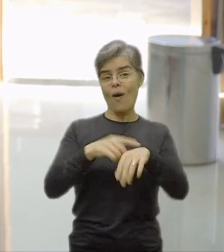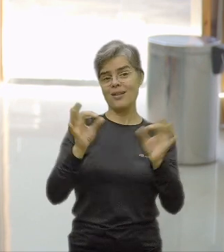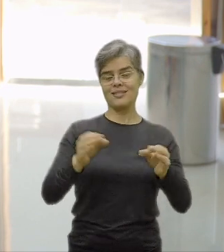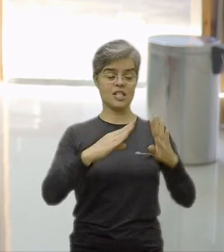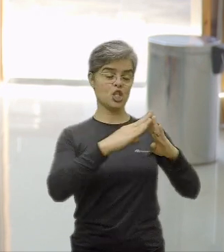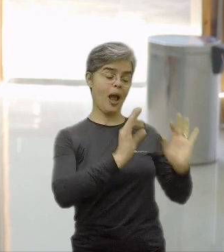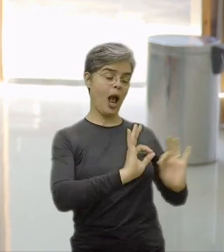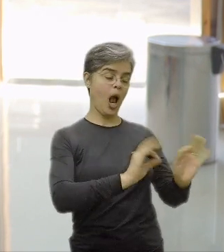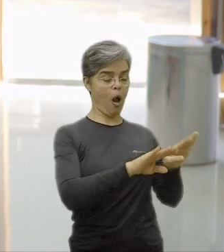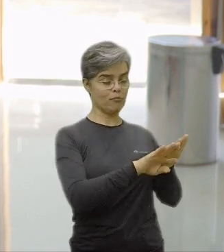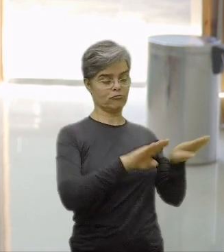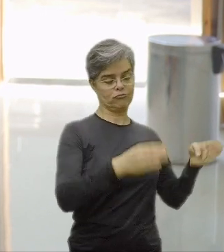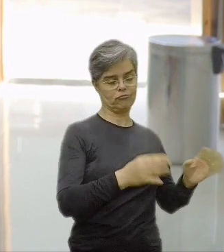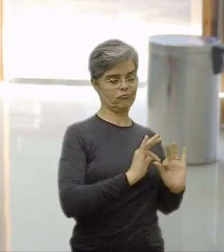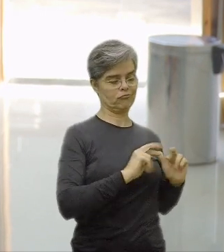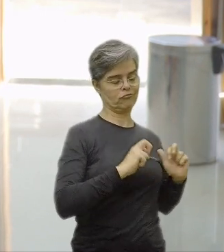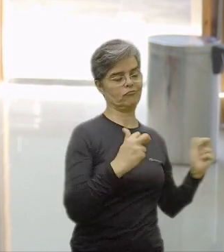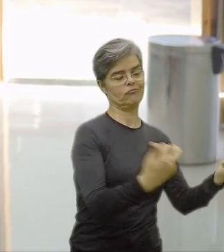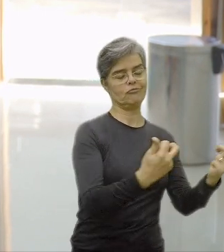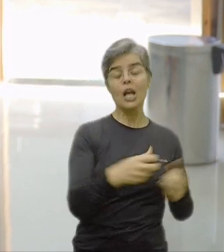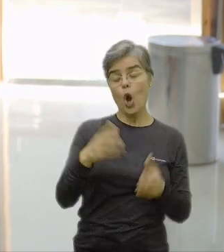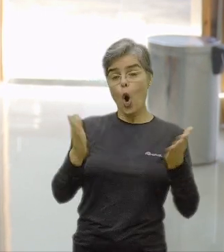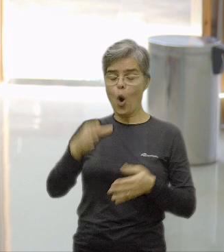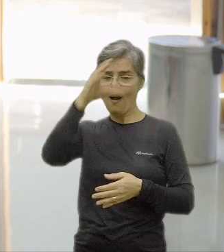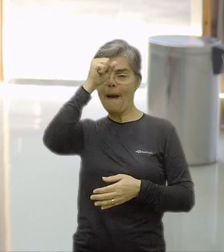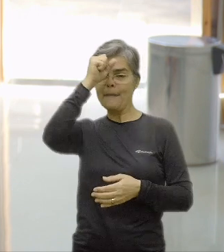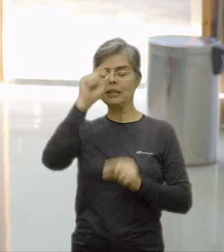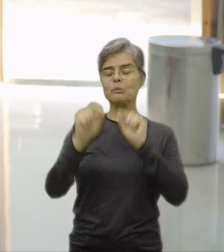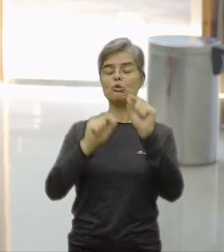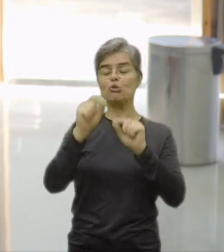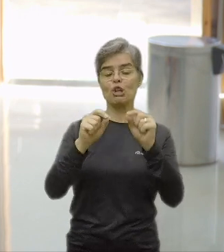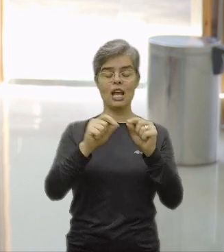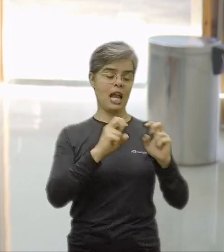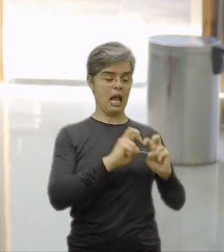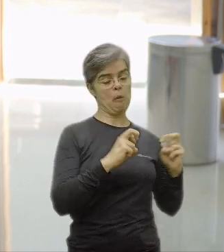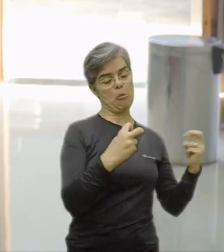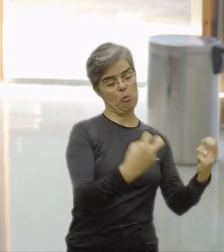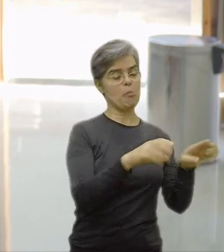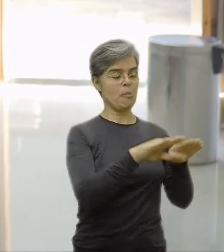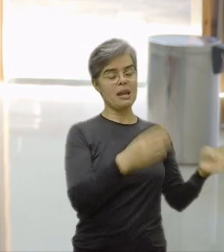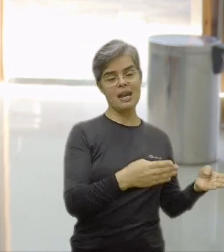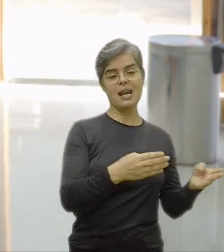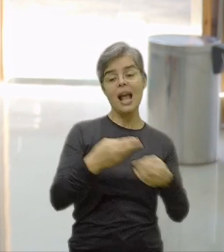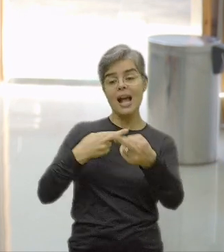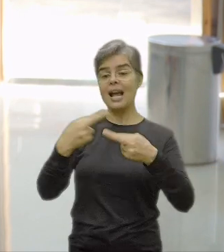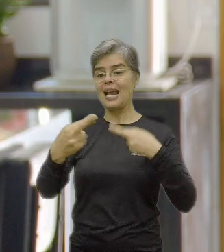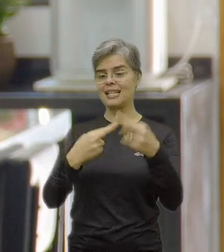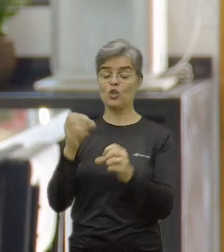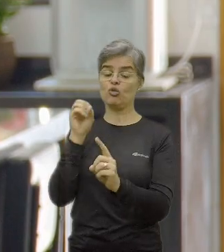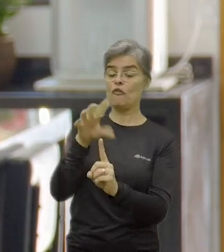mobília na nossa casa. Nós aprendemos hoje que a mobília representa as relações de influência que nós